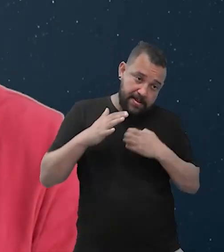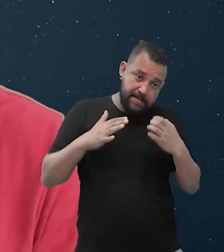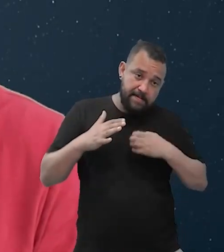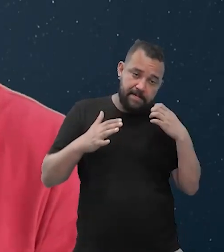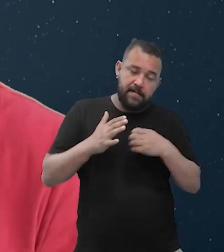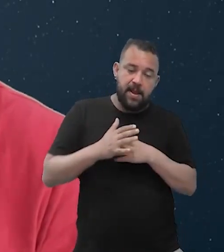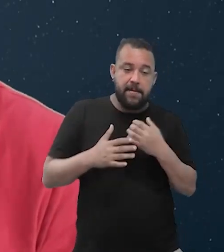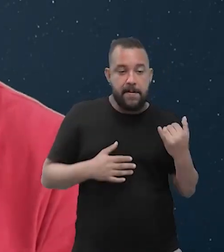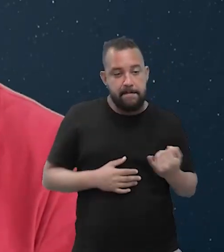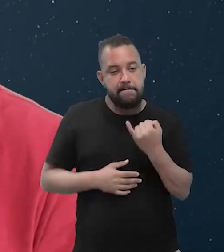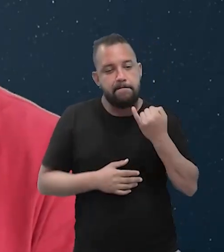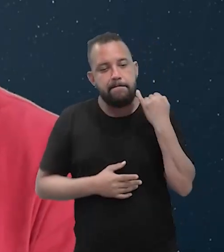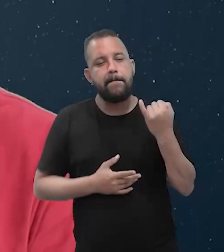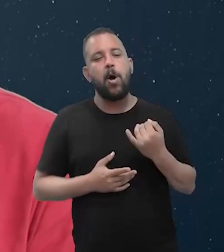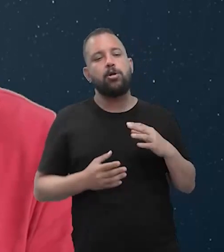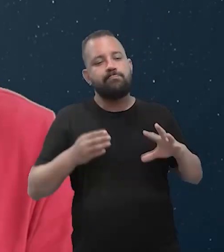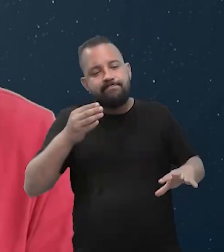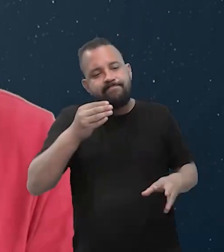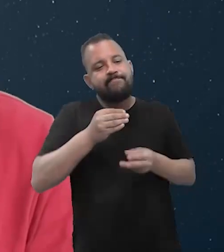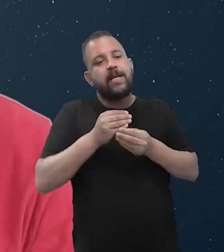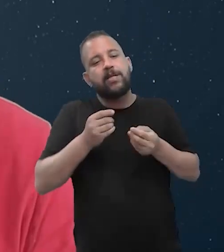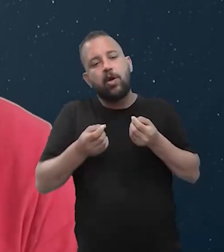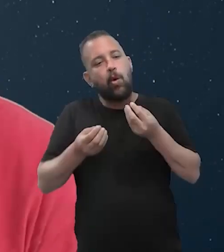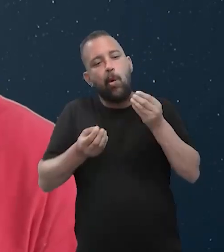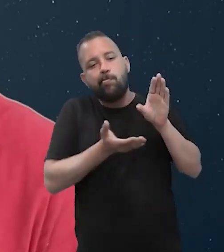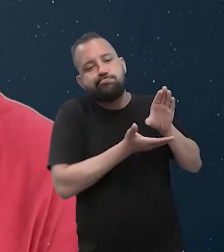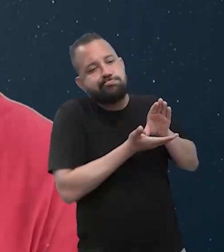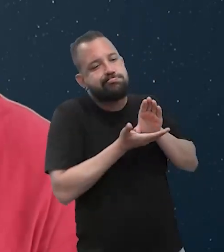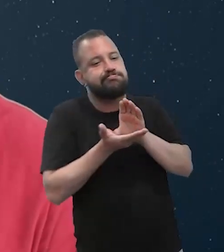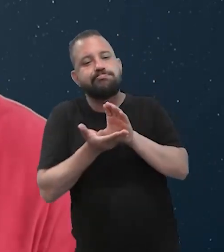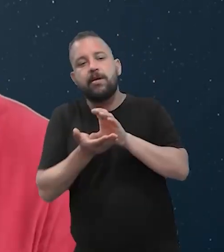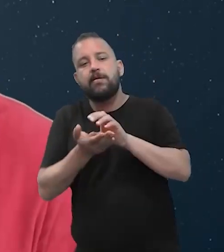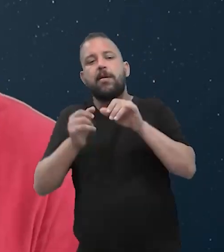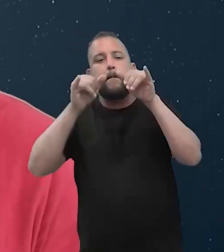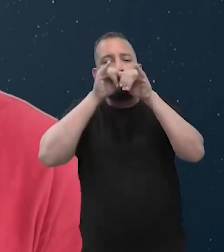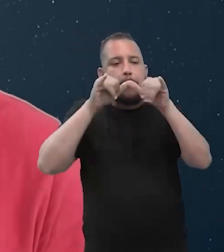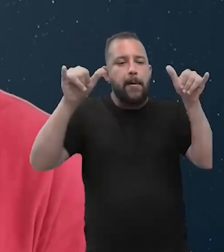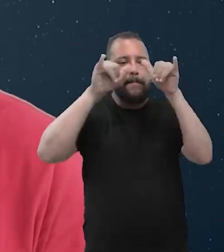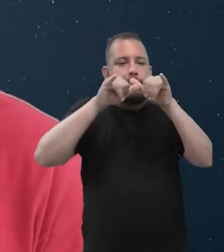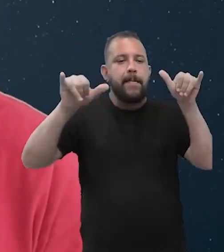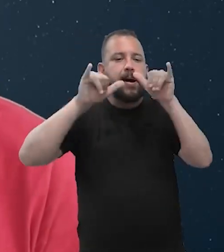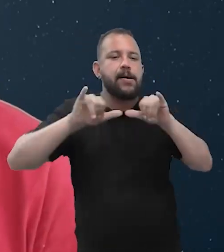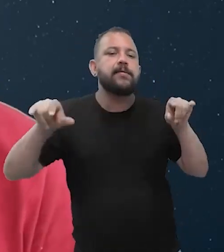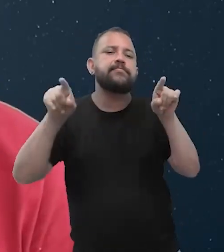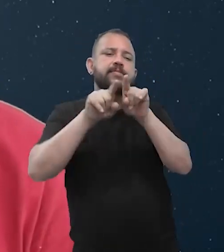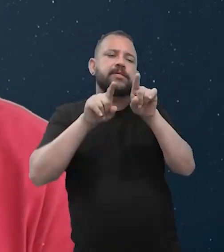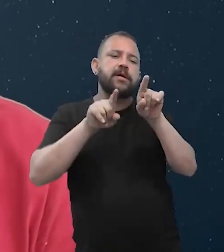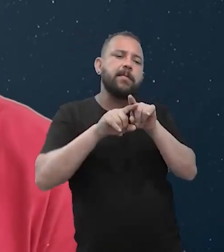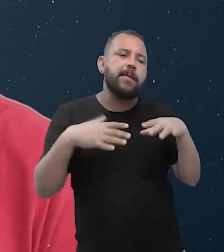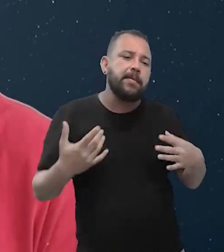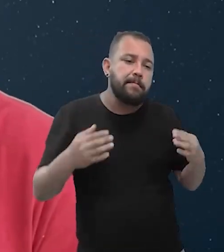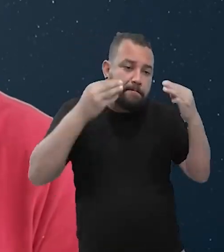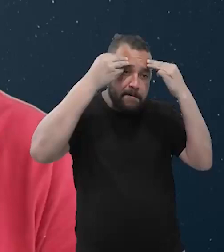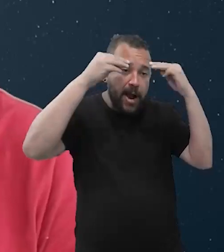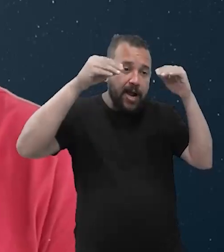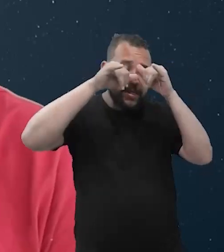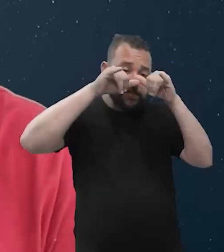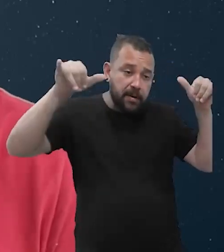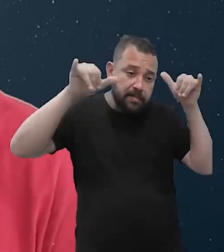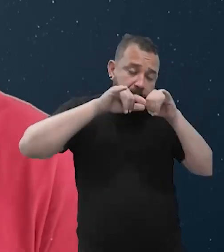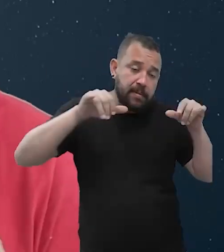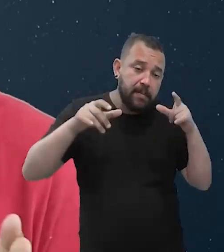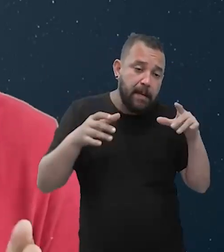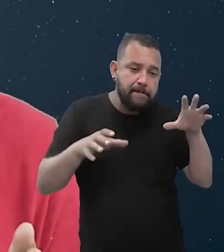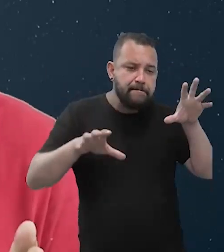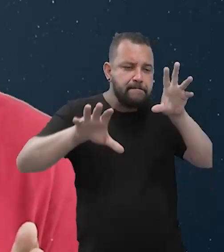importante dado de como vão investir em publicidade, em buscar mais resultados para a captação de recursos através de venda